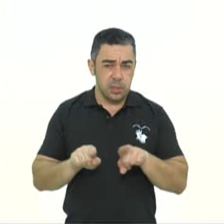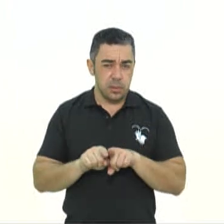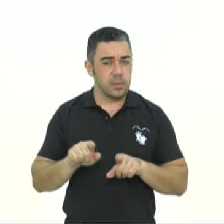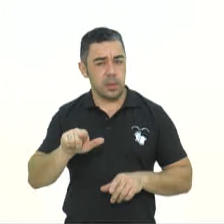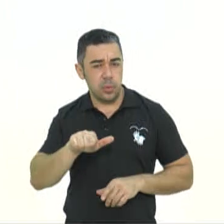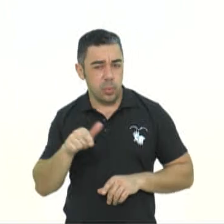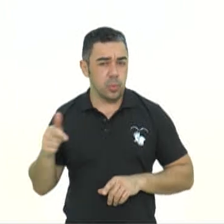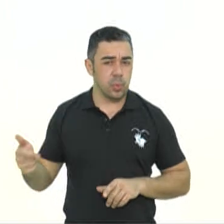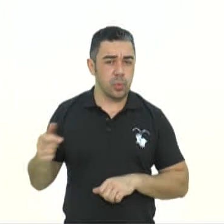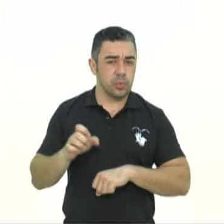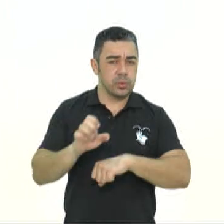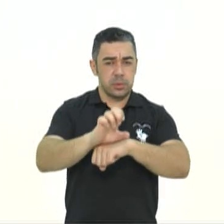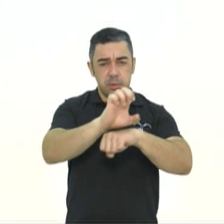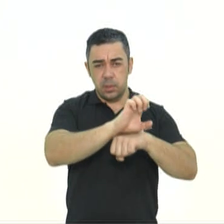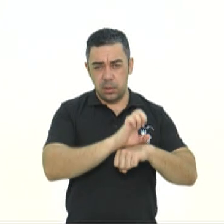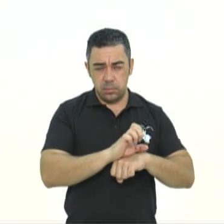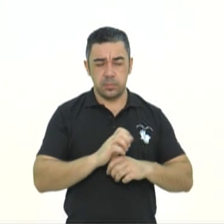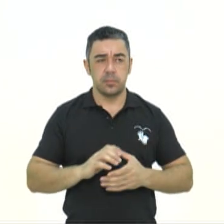outros estados.